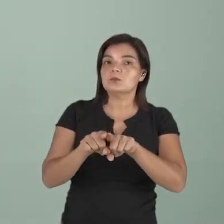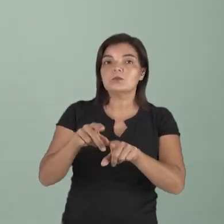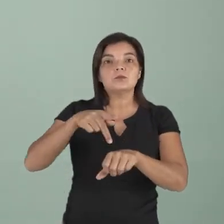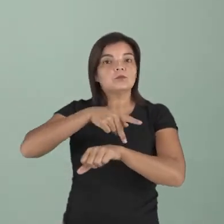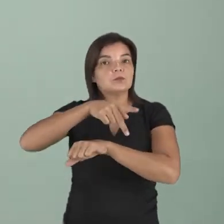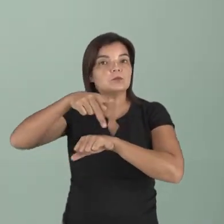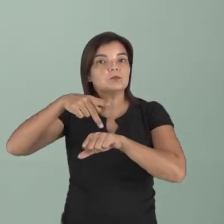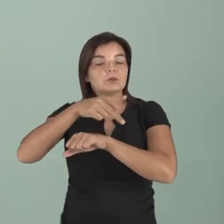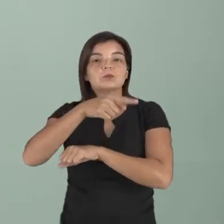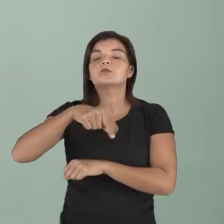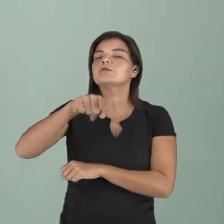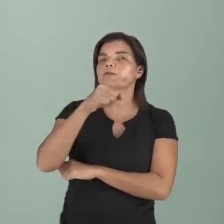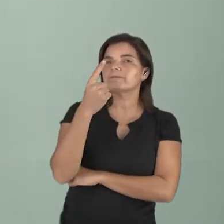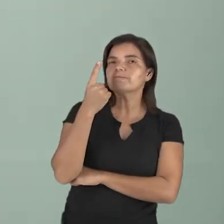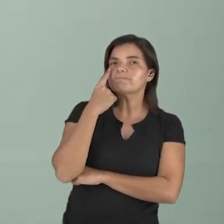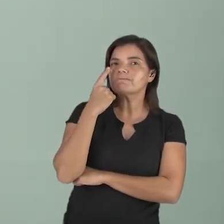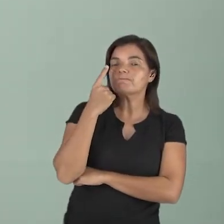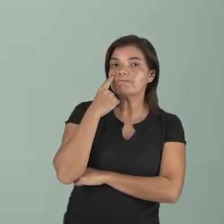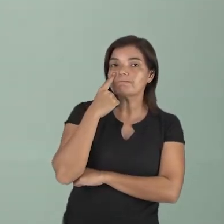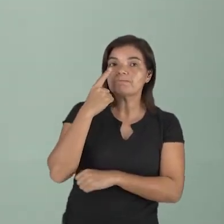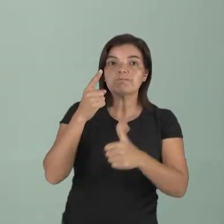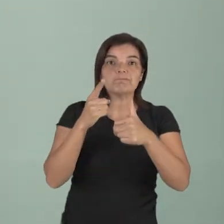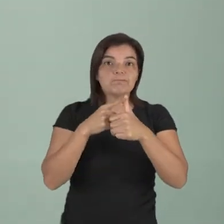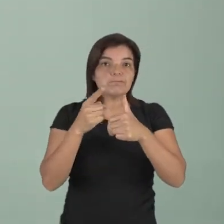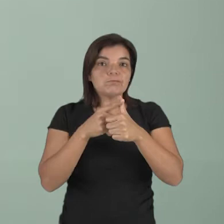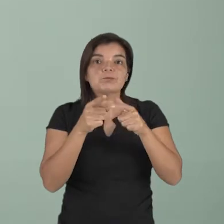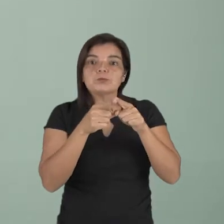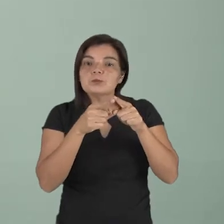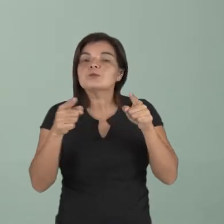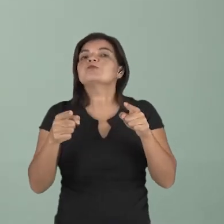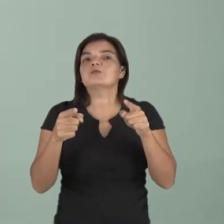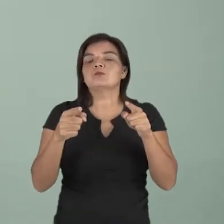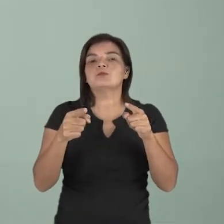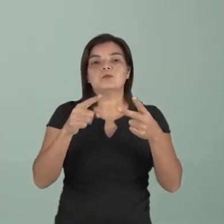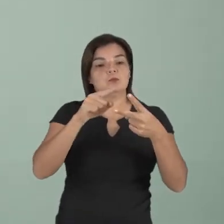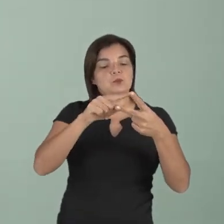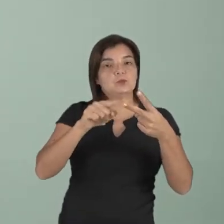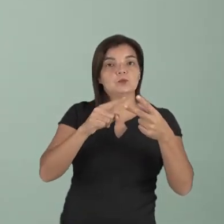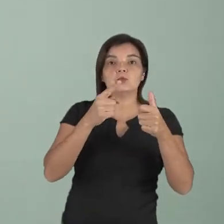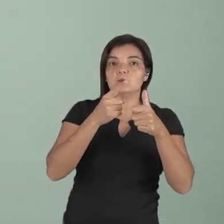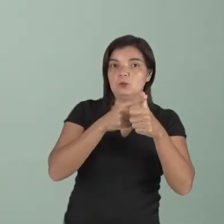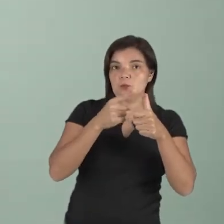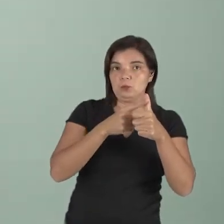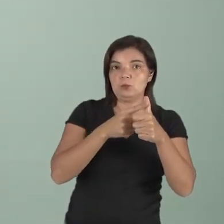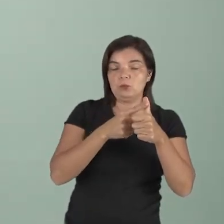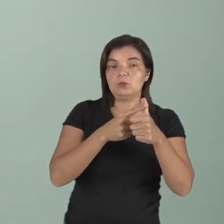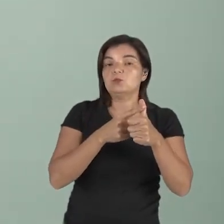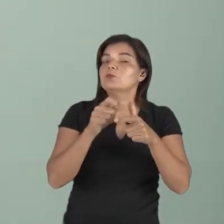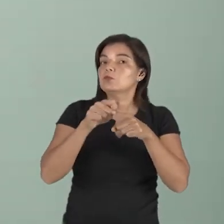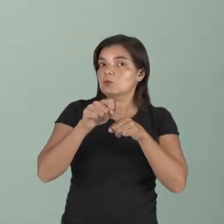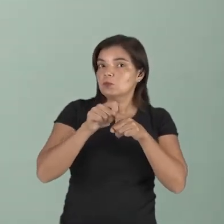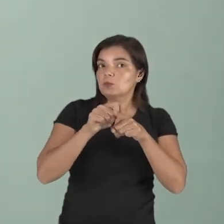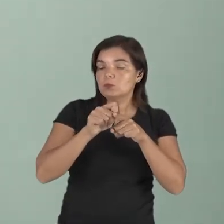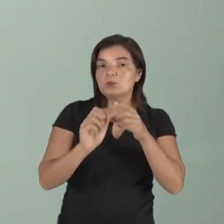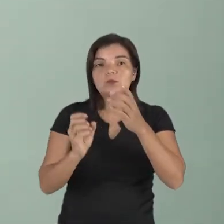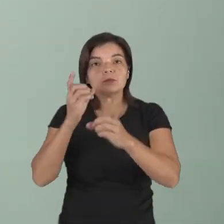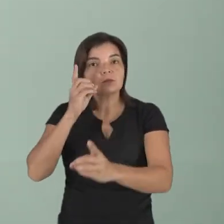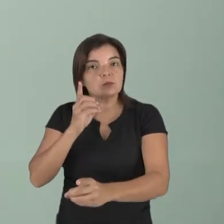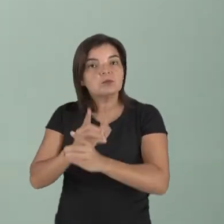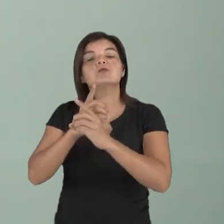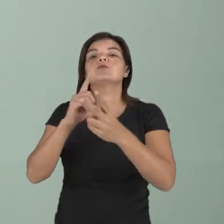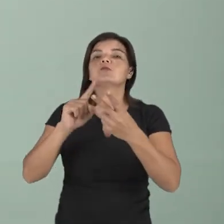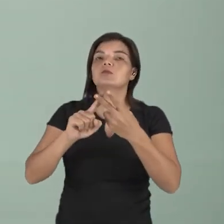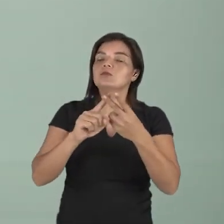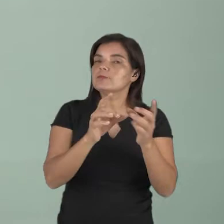nosso país. Para vocês terem uma ideia, na época do primeiro ciclo da borracha, que tiveram dois, na época do primeiro ciclo, que foi quando ela foi